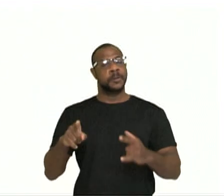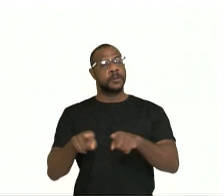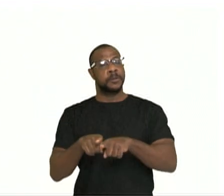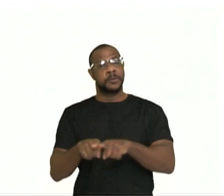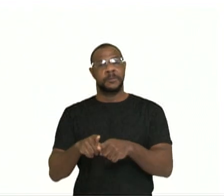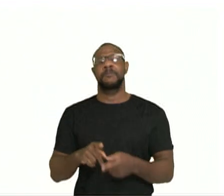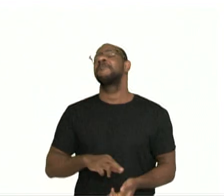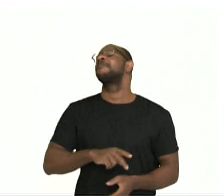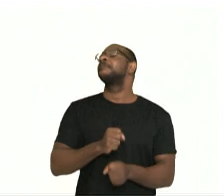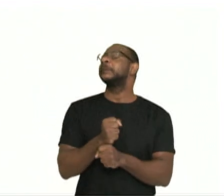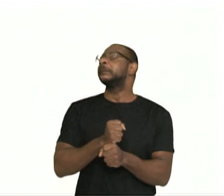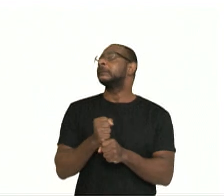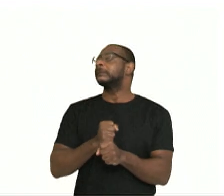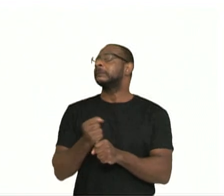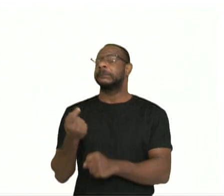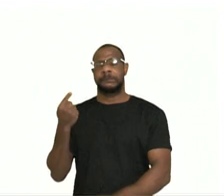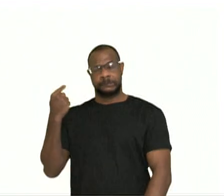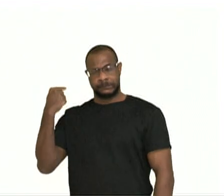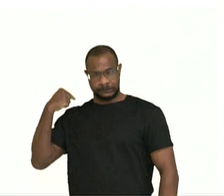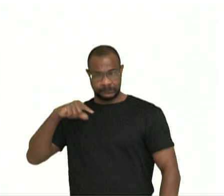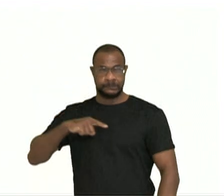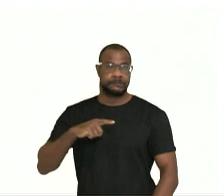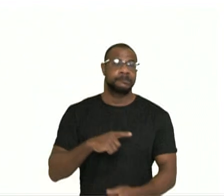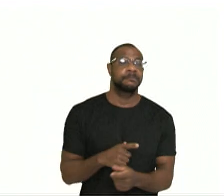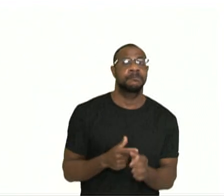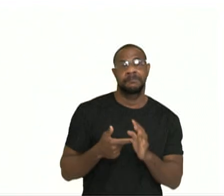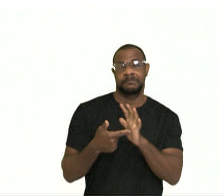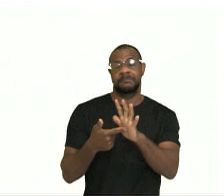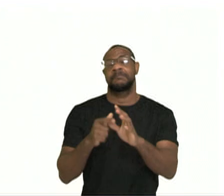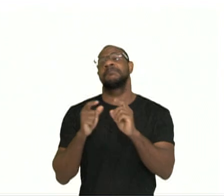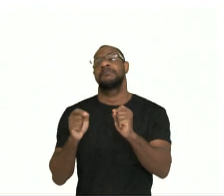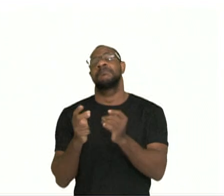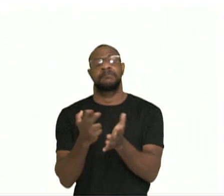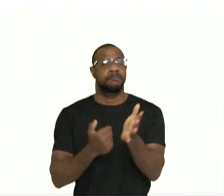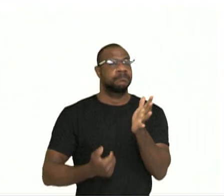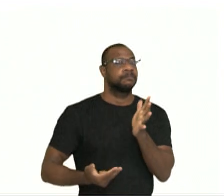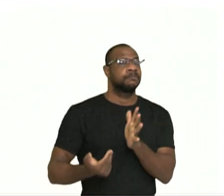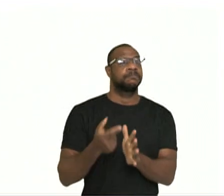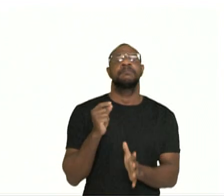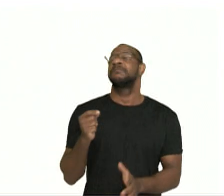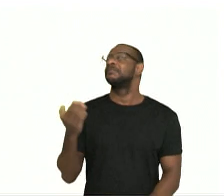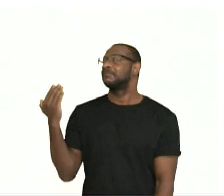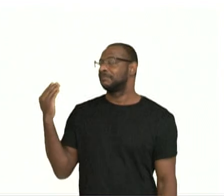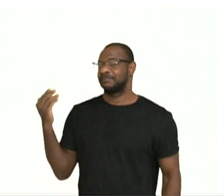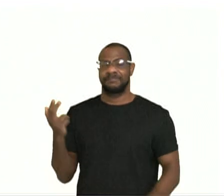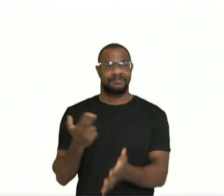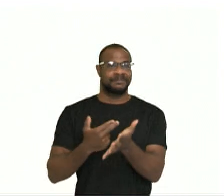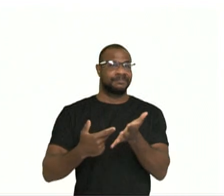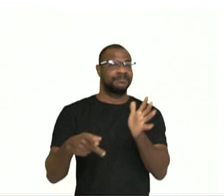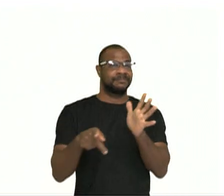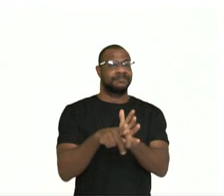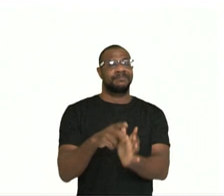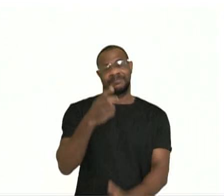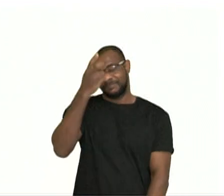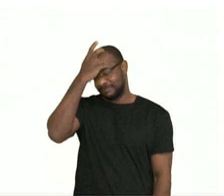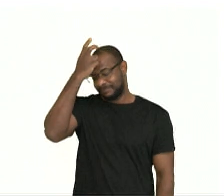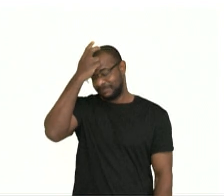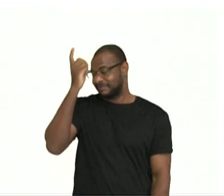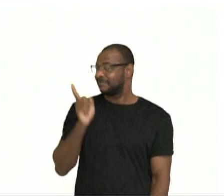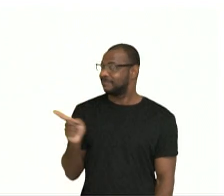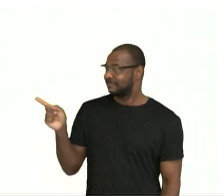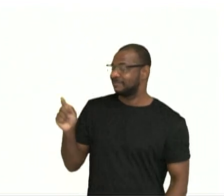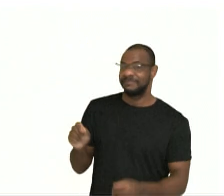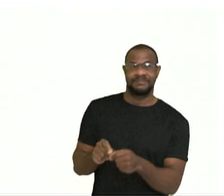há milhares de anos. Um exemplo aqui é o desenho, né, de uma arte egípcia, fazendo ali o malabarismo com